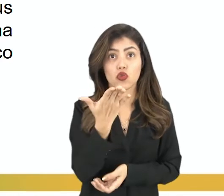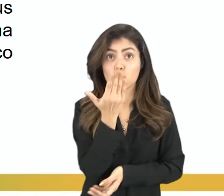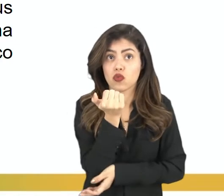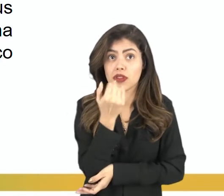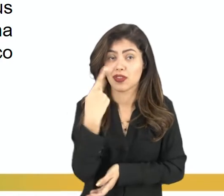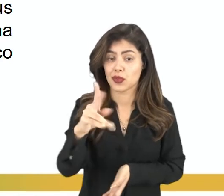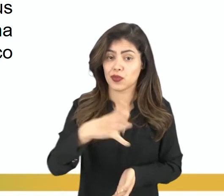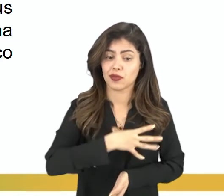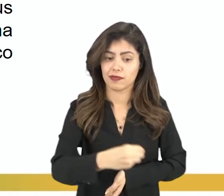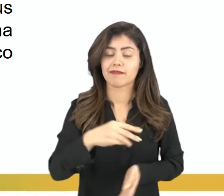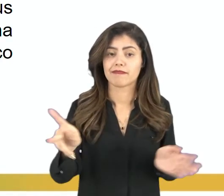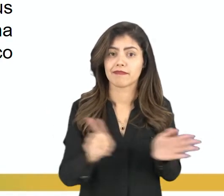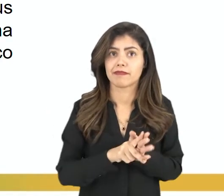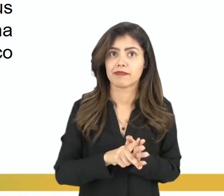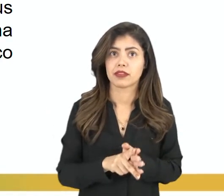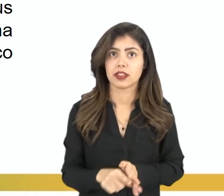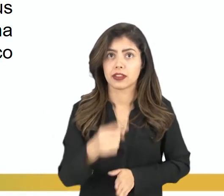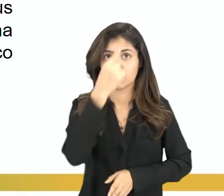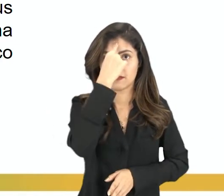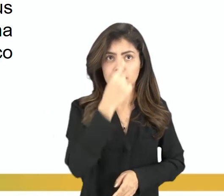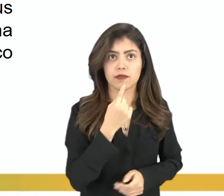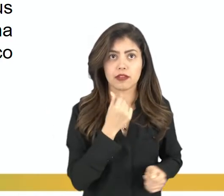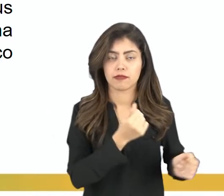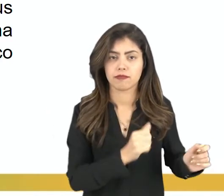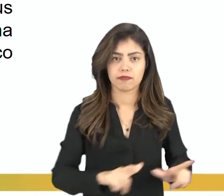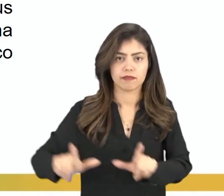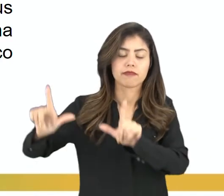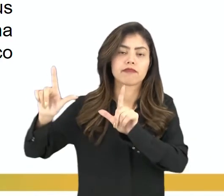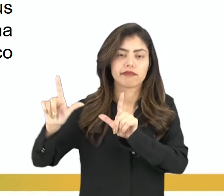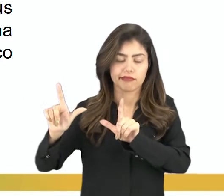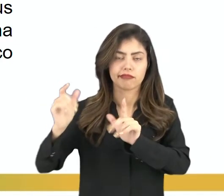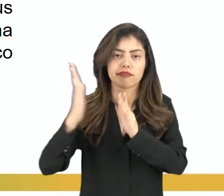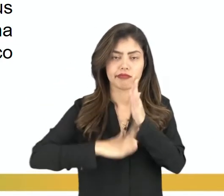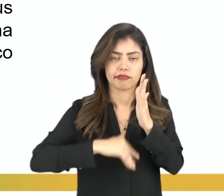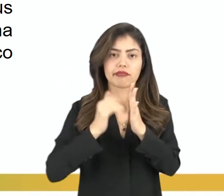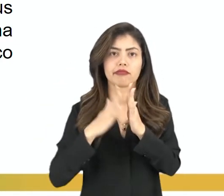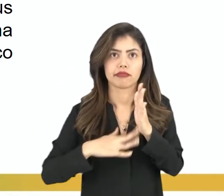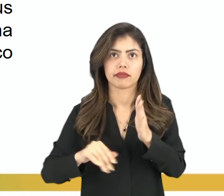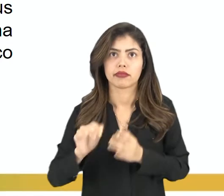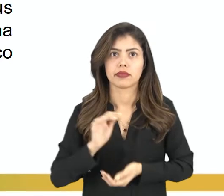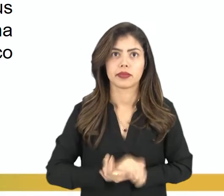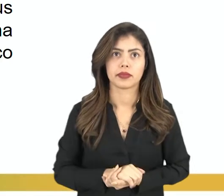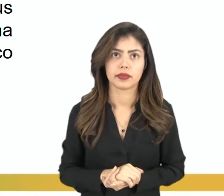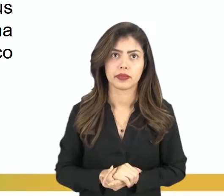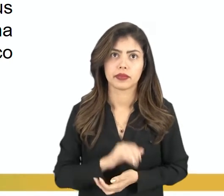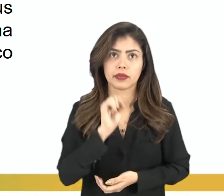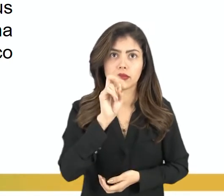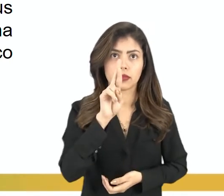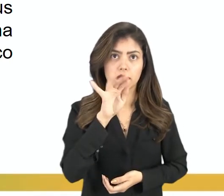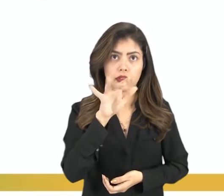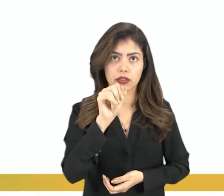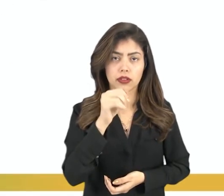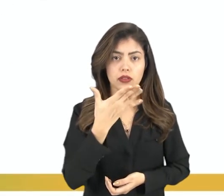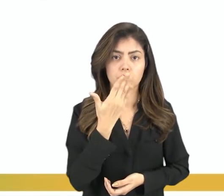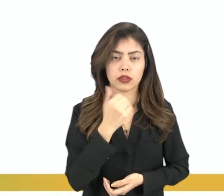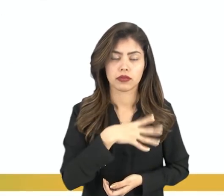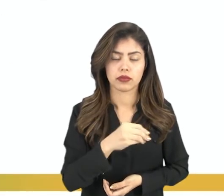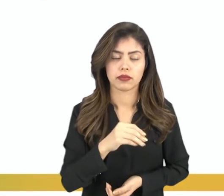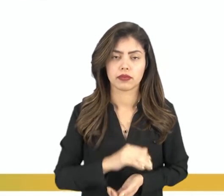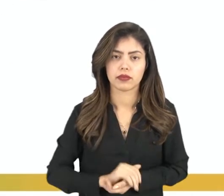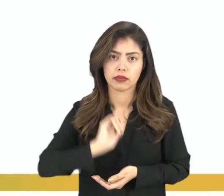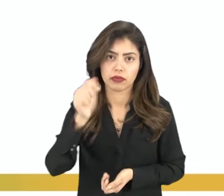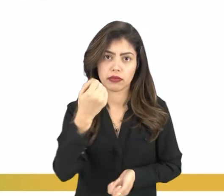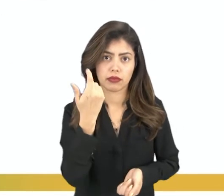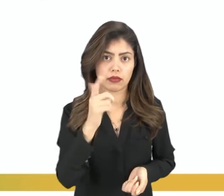seus próprios filhos. Essa é a cena retratada no quadro de Francisco Goya, Saturno devorando um filho.